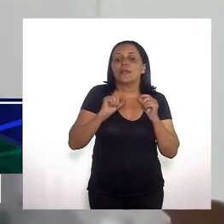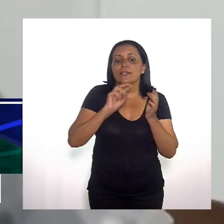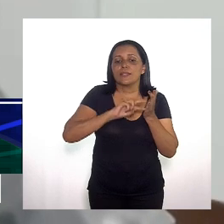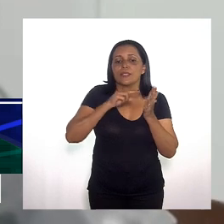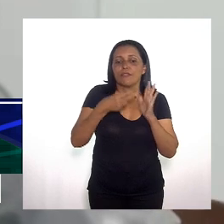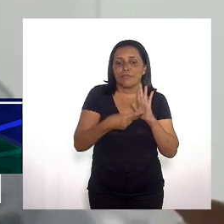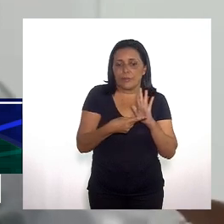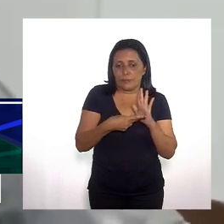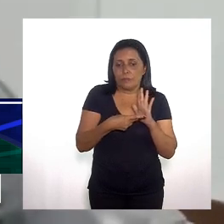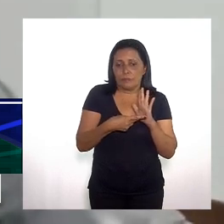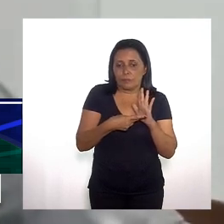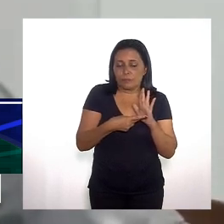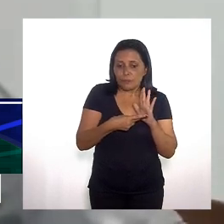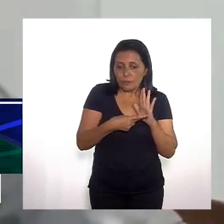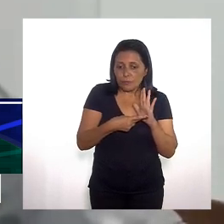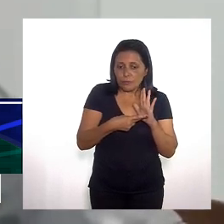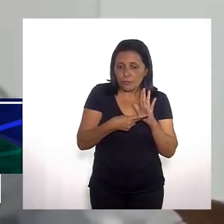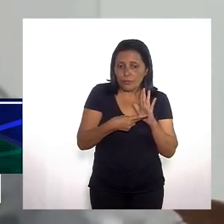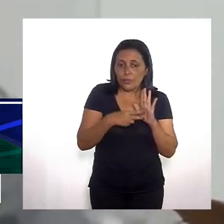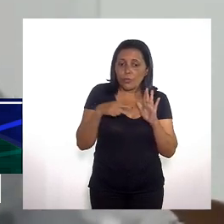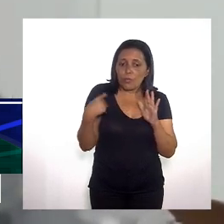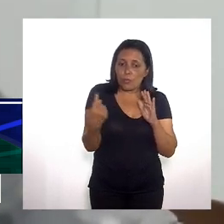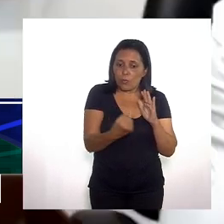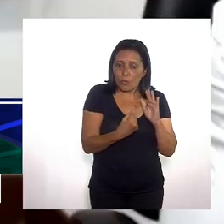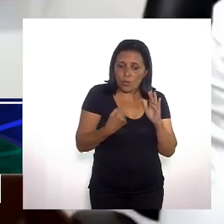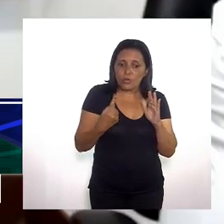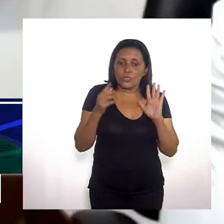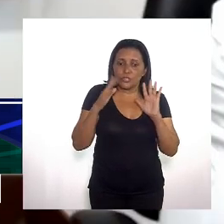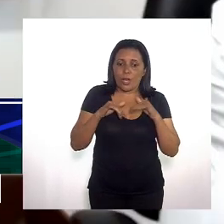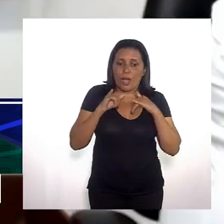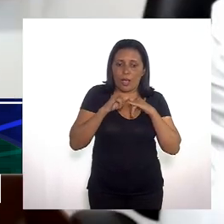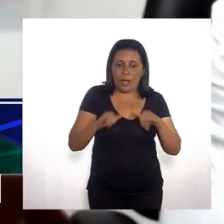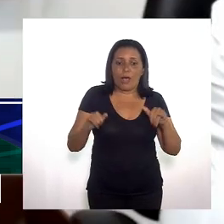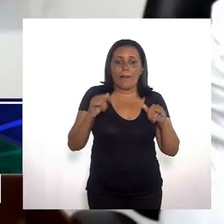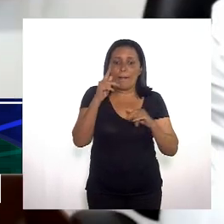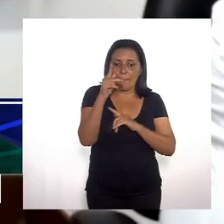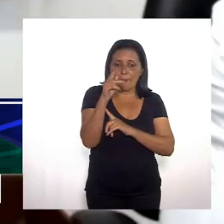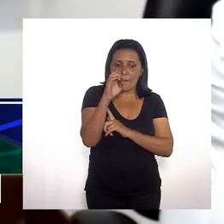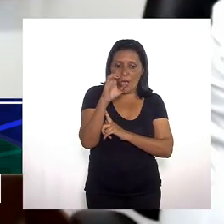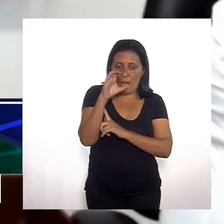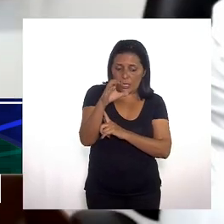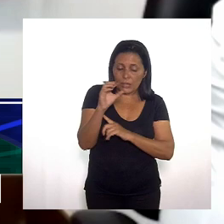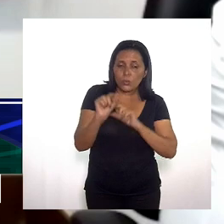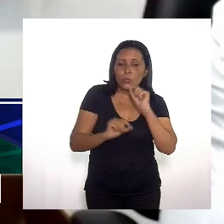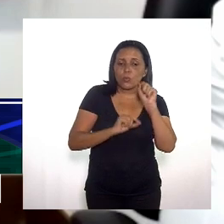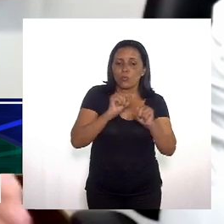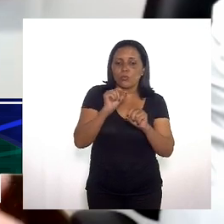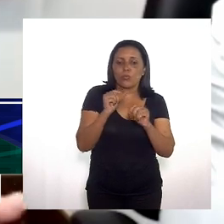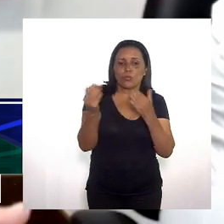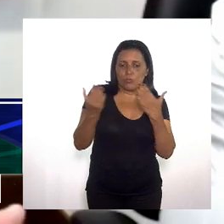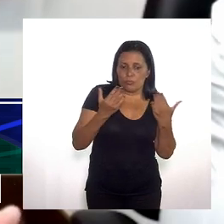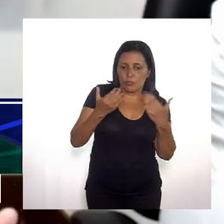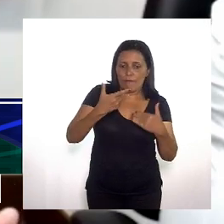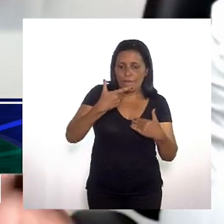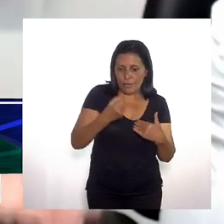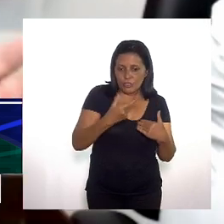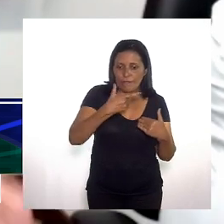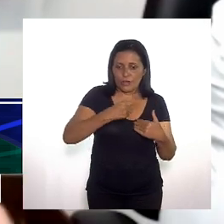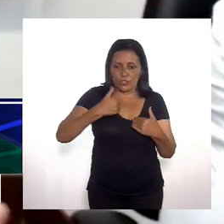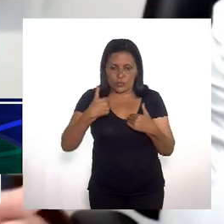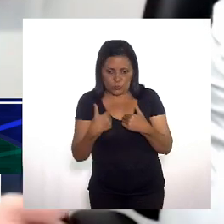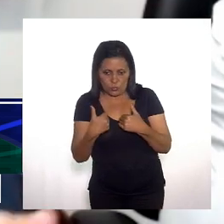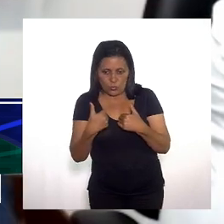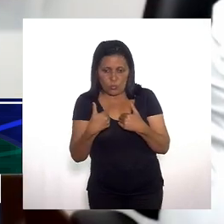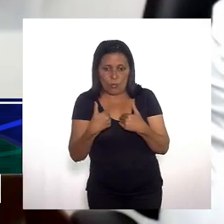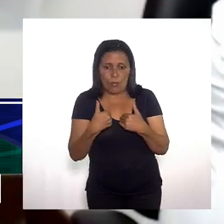Isso. Quando a gente promulgarmos aqui a PEC, a comparação vai ser 20 e 21, por